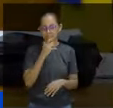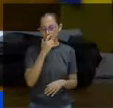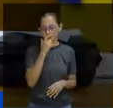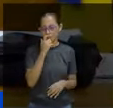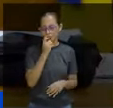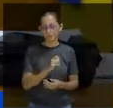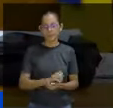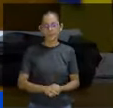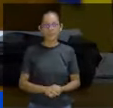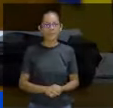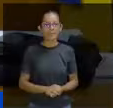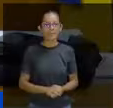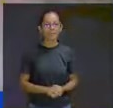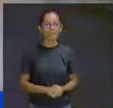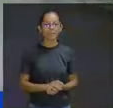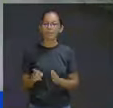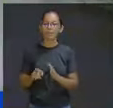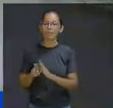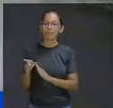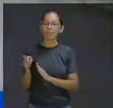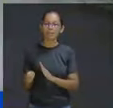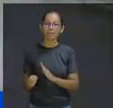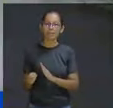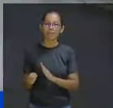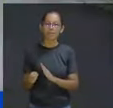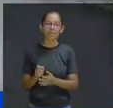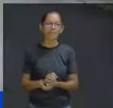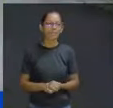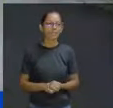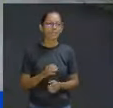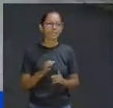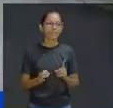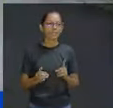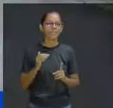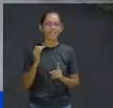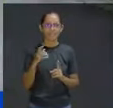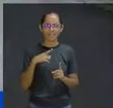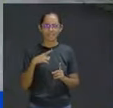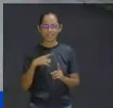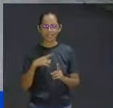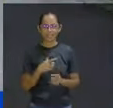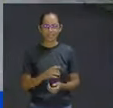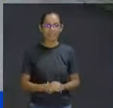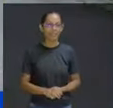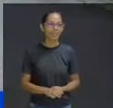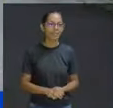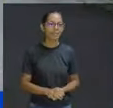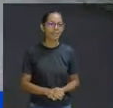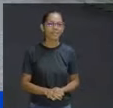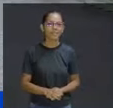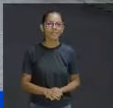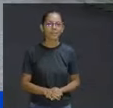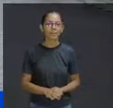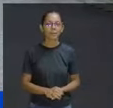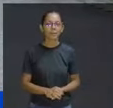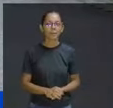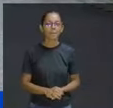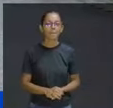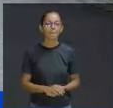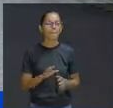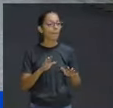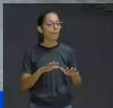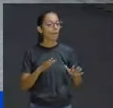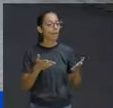ao desembargador Carmo Antônio, se tem alguma. Excelência, só para Imagem ampla do plenário. a gente já se programar, porque nós estamos no mês de